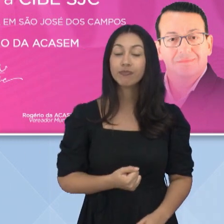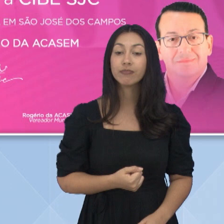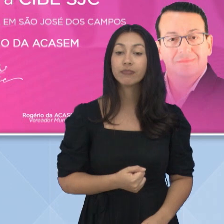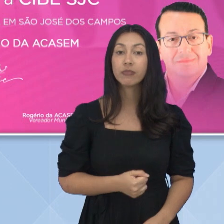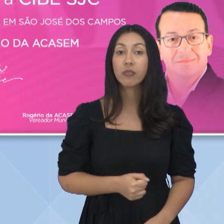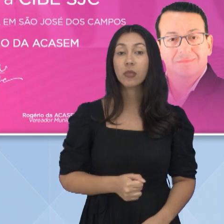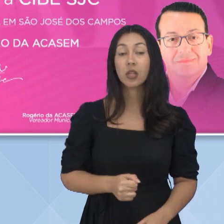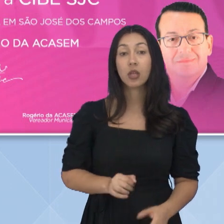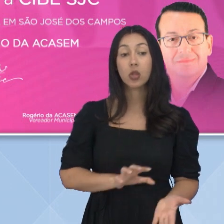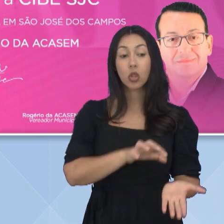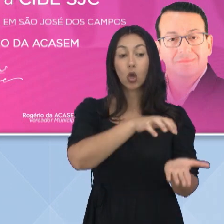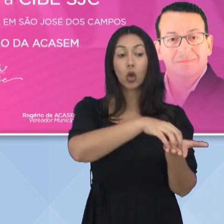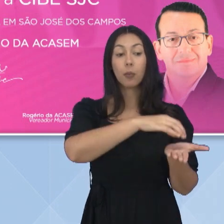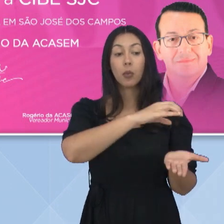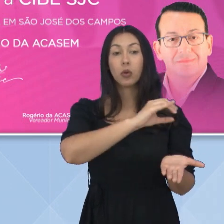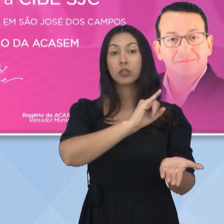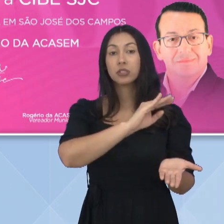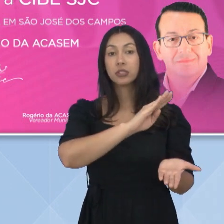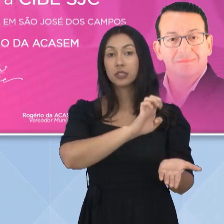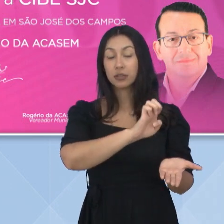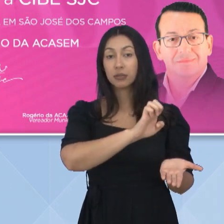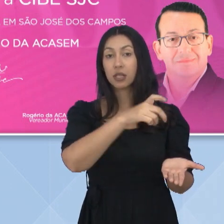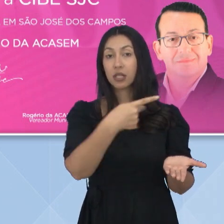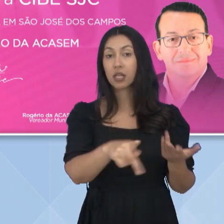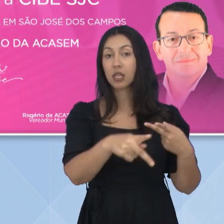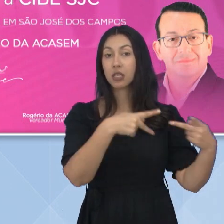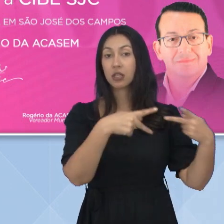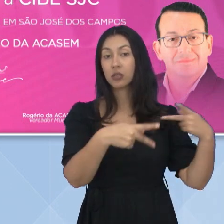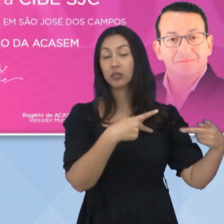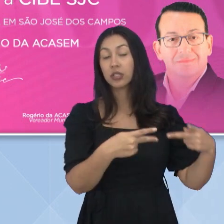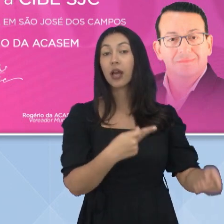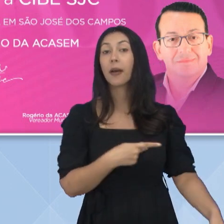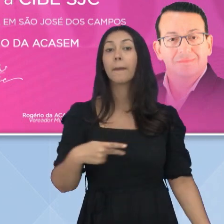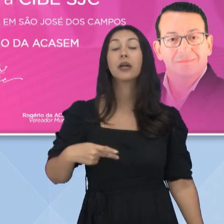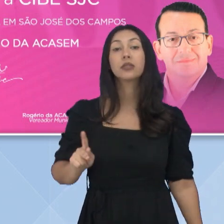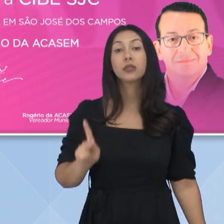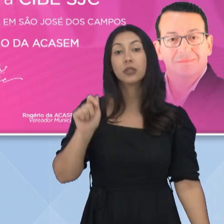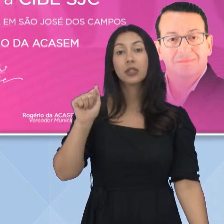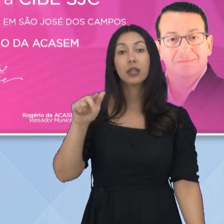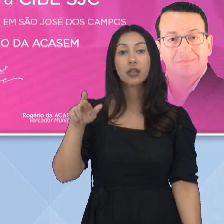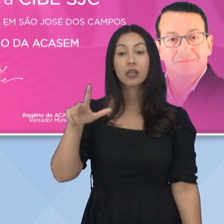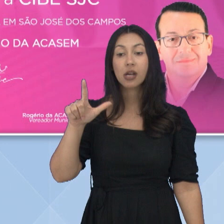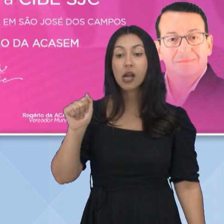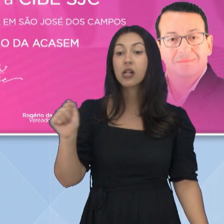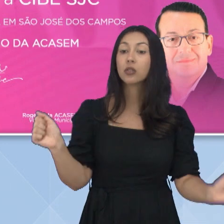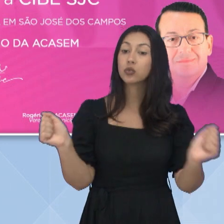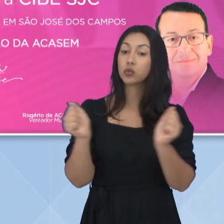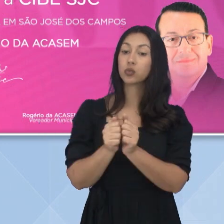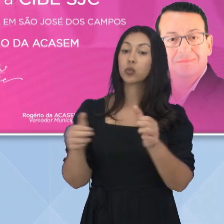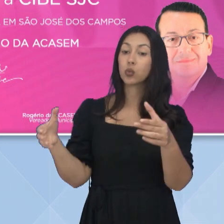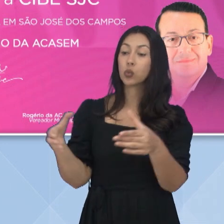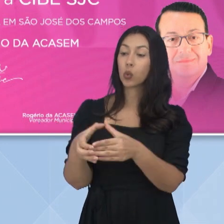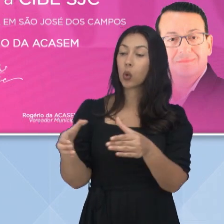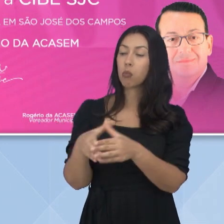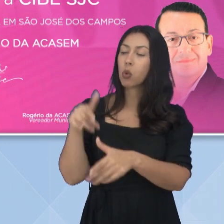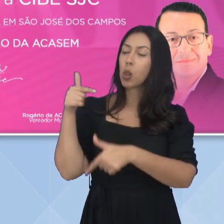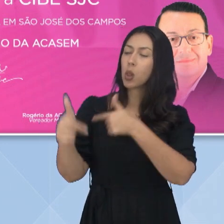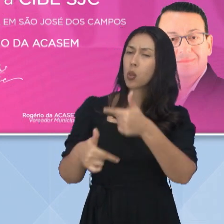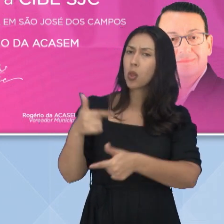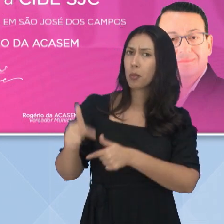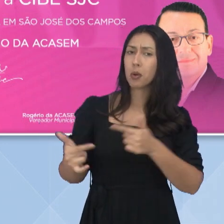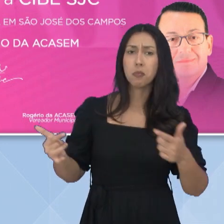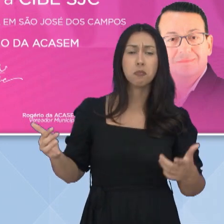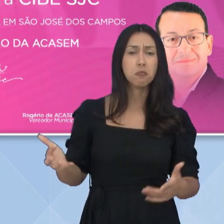CIB, em São José dos Campos, a pastora Carla e sua equipe têm desenvolvido um trabalho